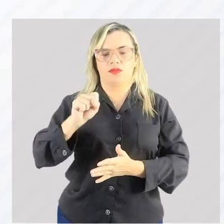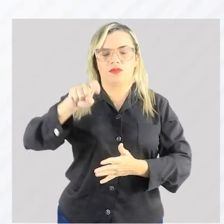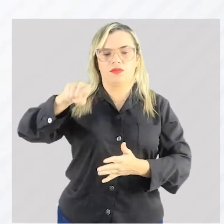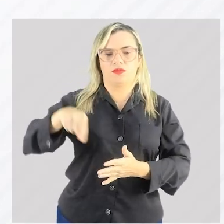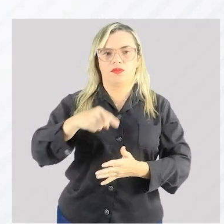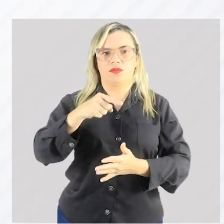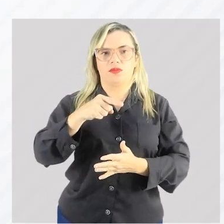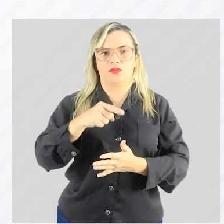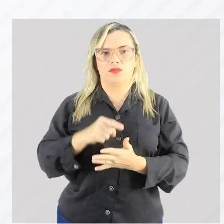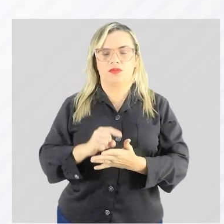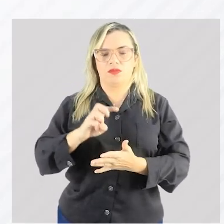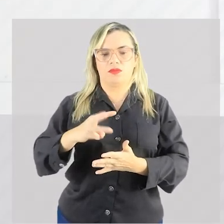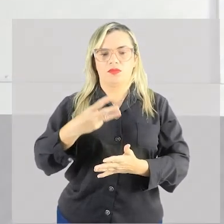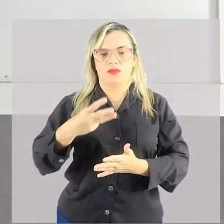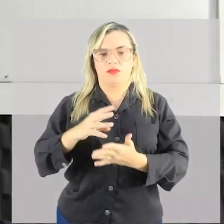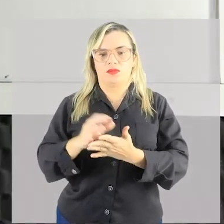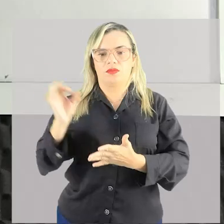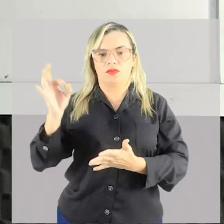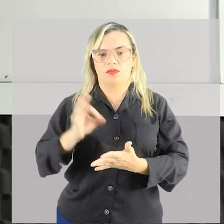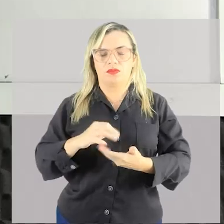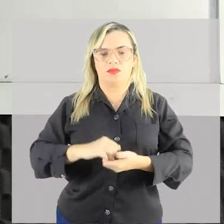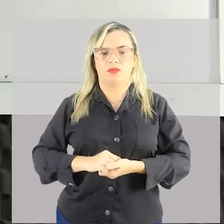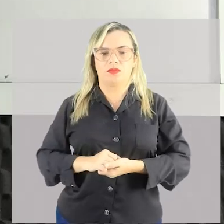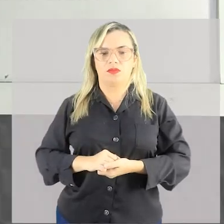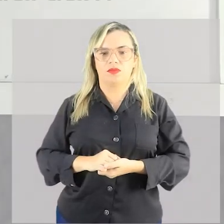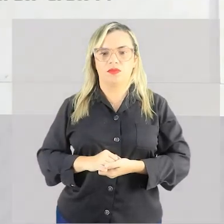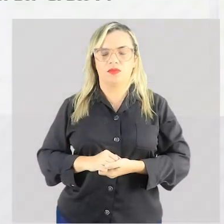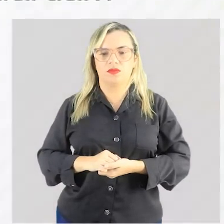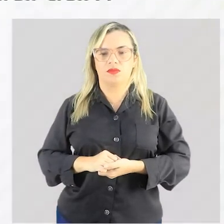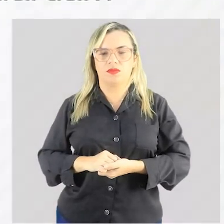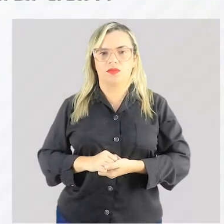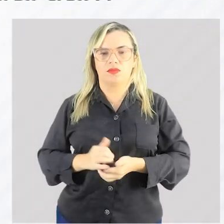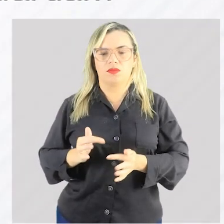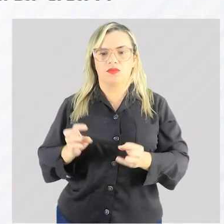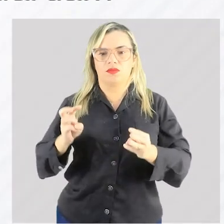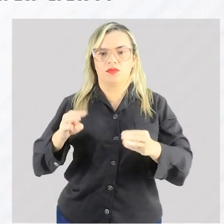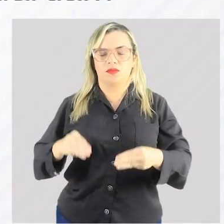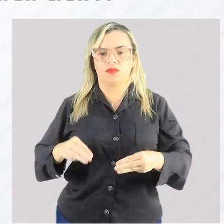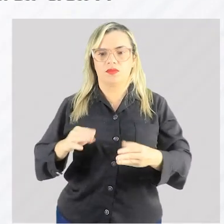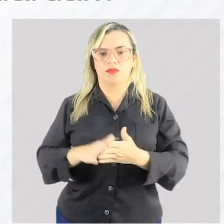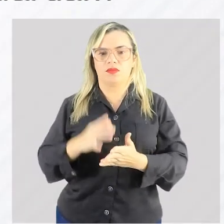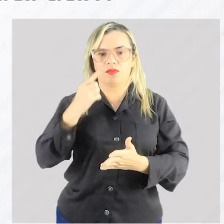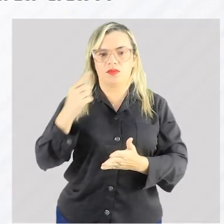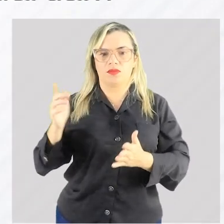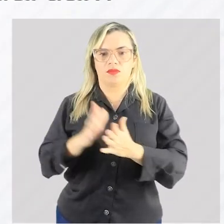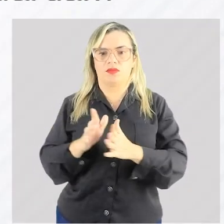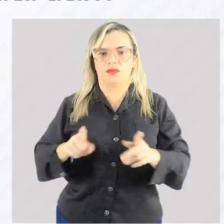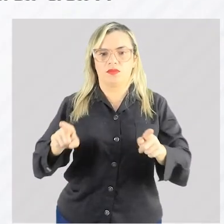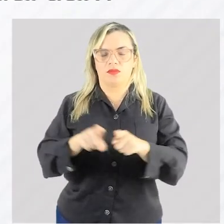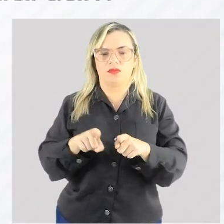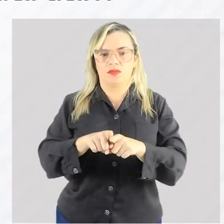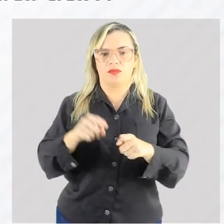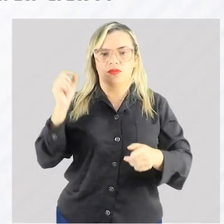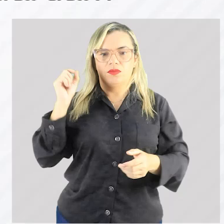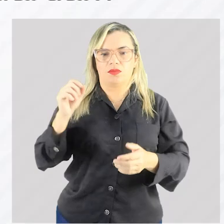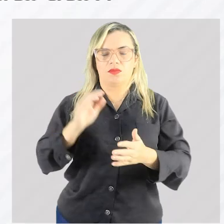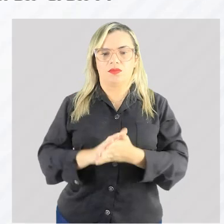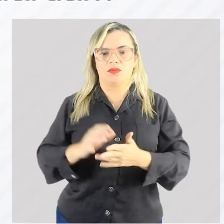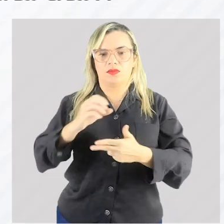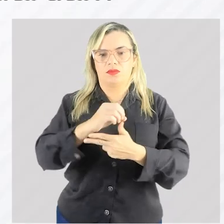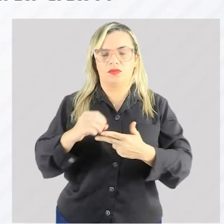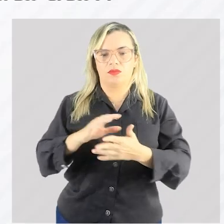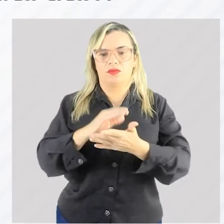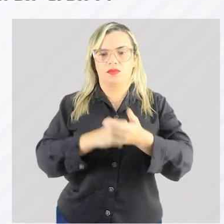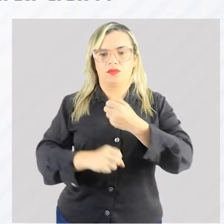de avião beleza vamos paraa nossa última questão também uma questão do Enem de 2020